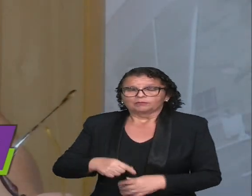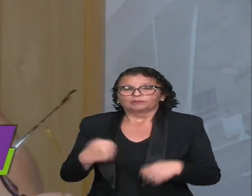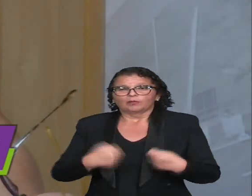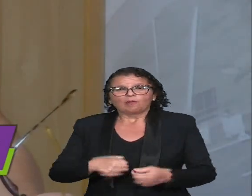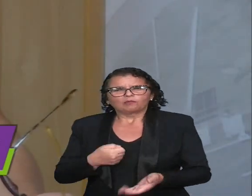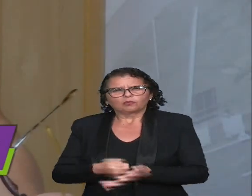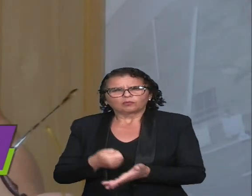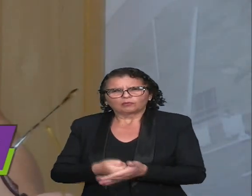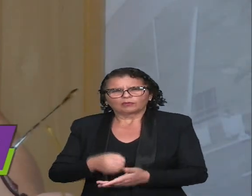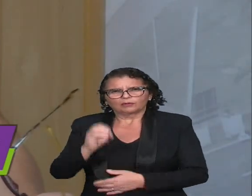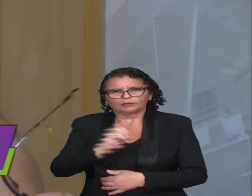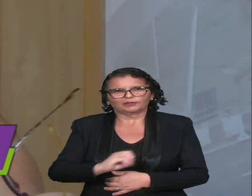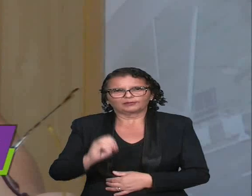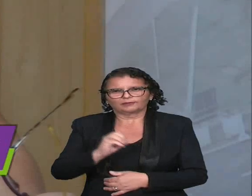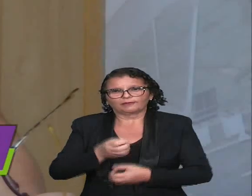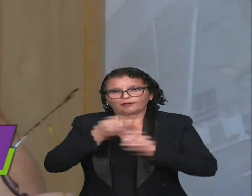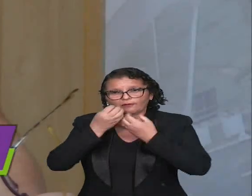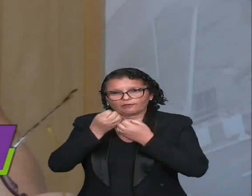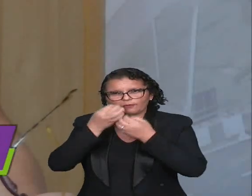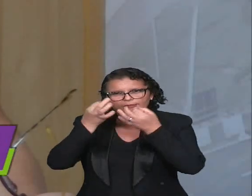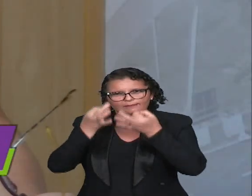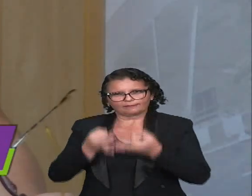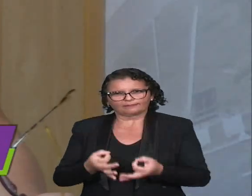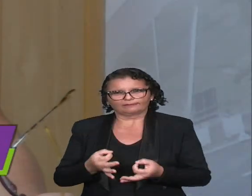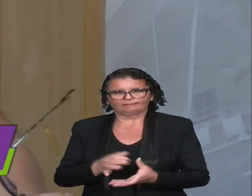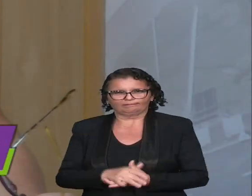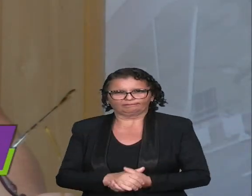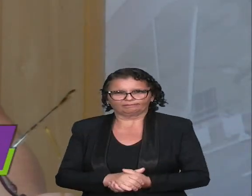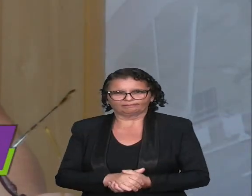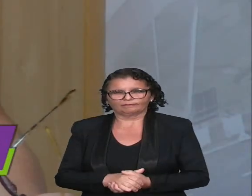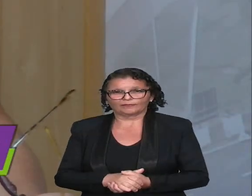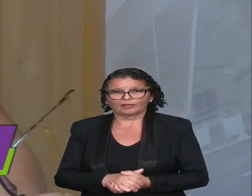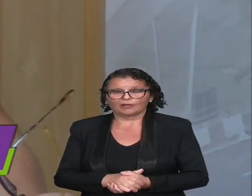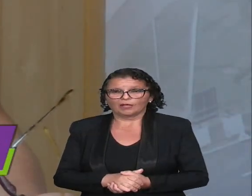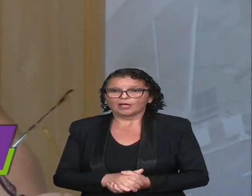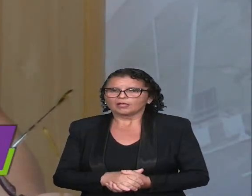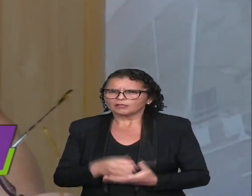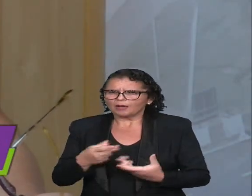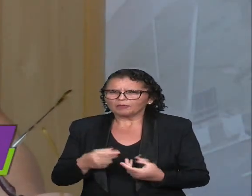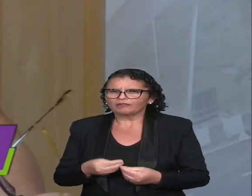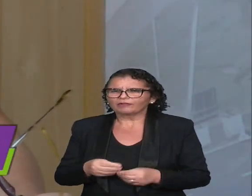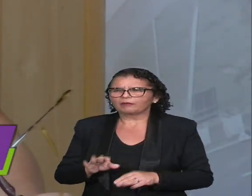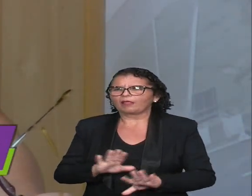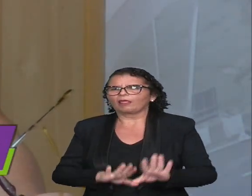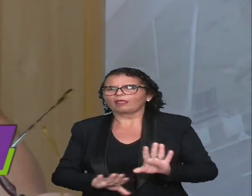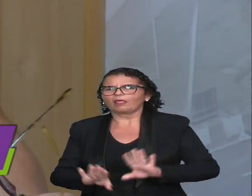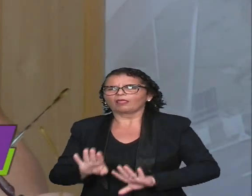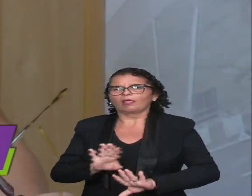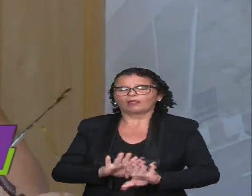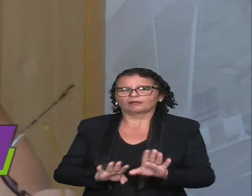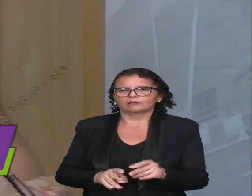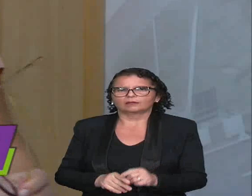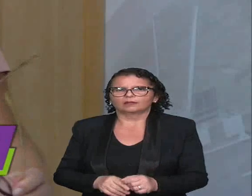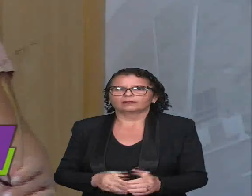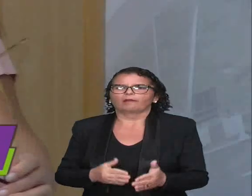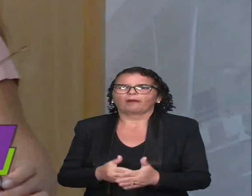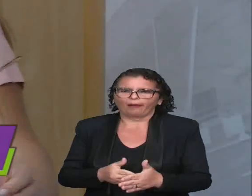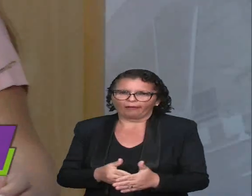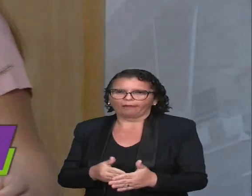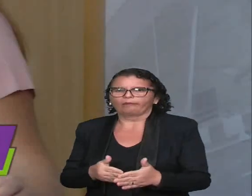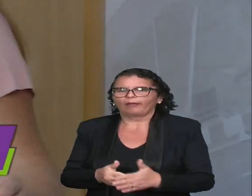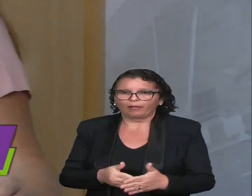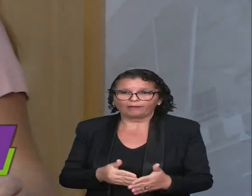Osasco é a informação correta é que as coisas não fiquem parado também nos postos